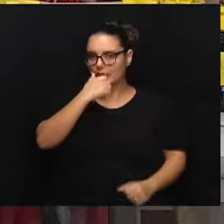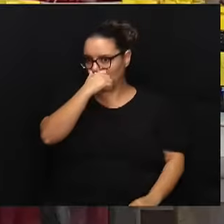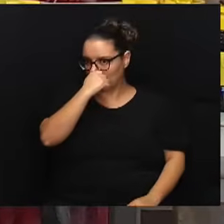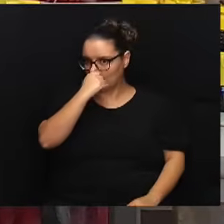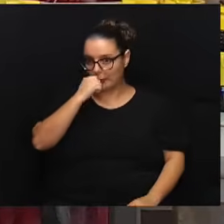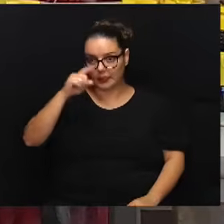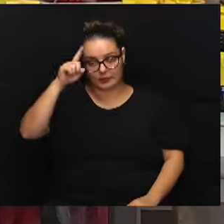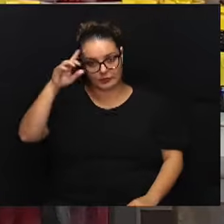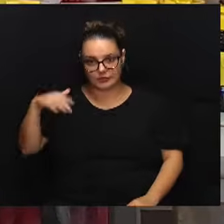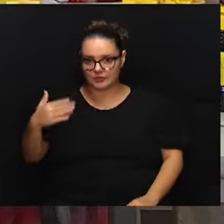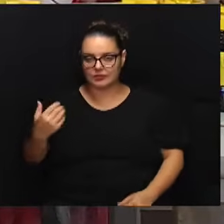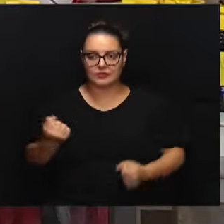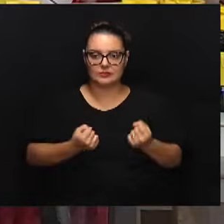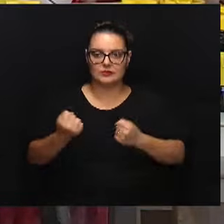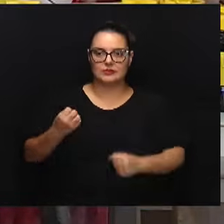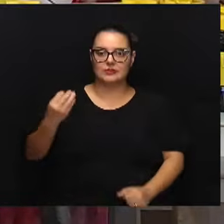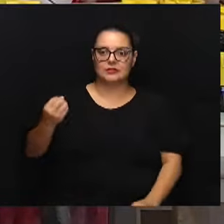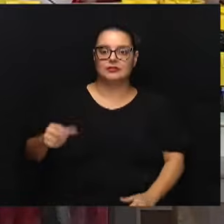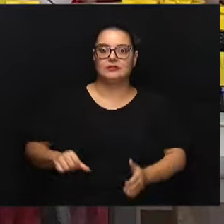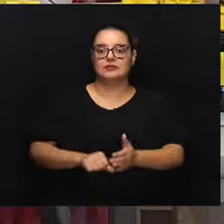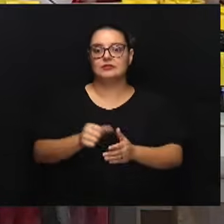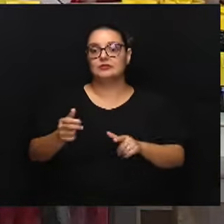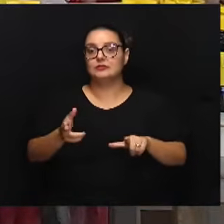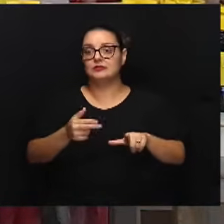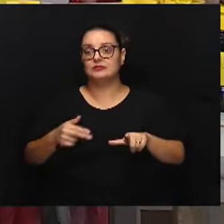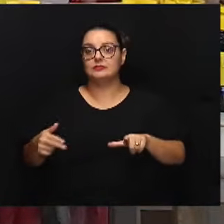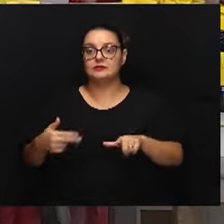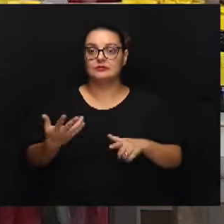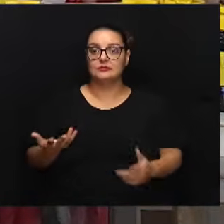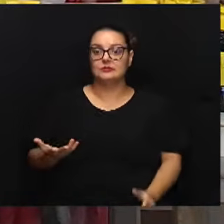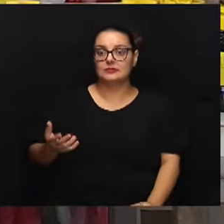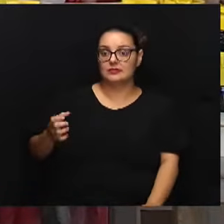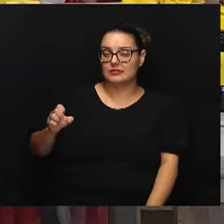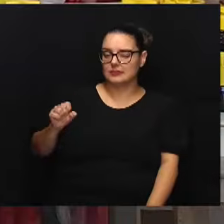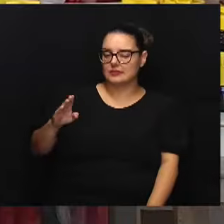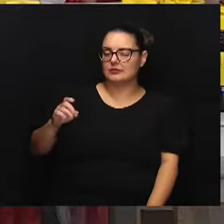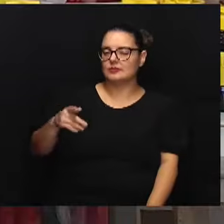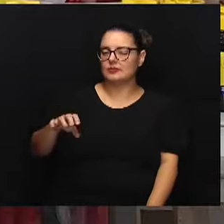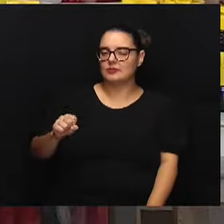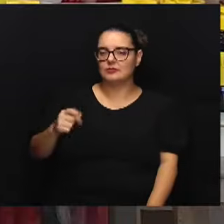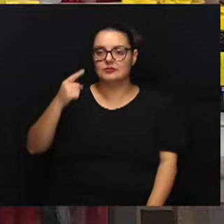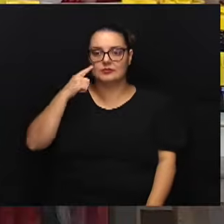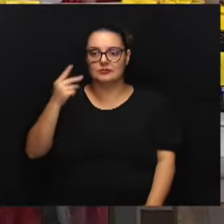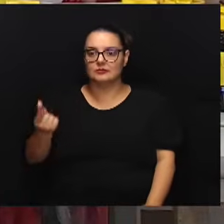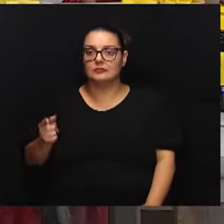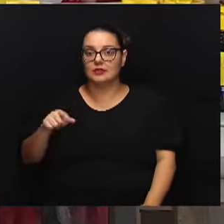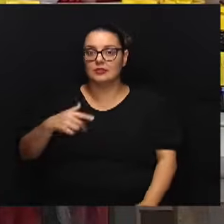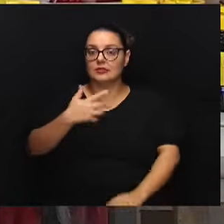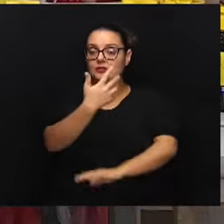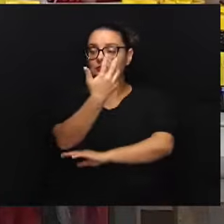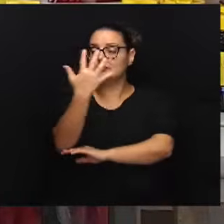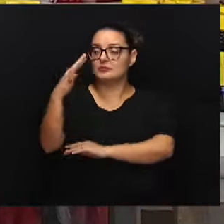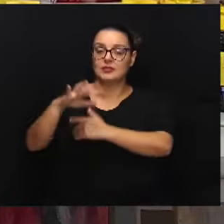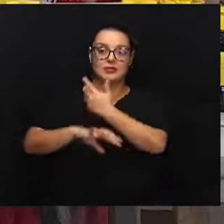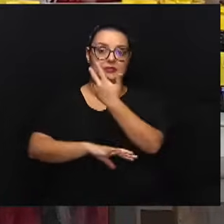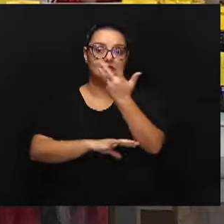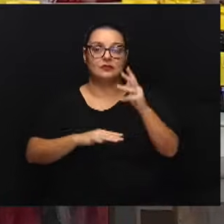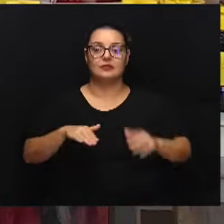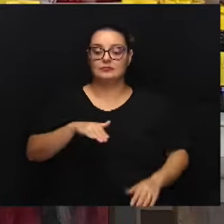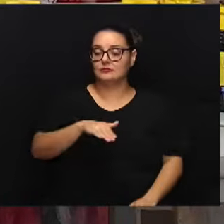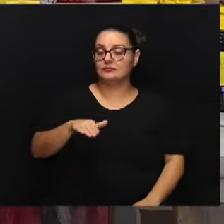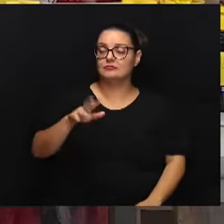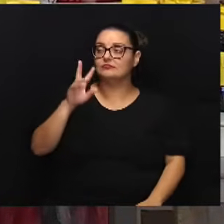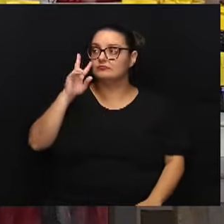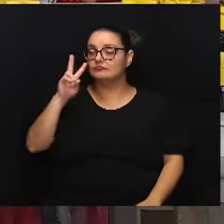carro. Então, os primeiros desenhos, os primeiros esboços assim, de ideias, eram de paisagens. Eu andava assim de